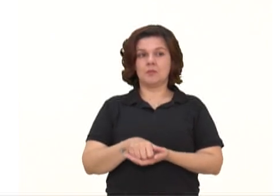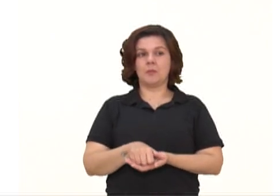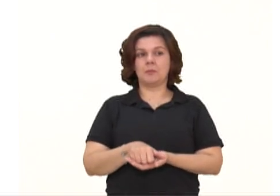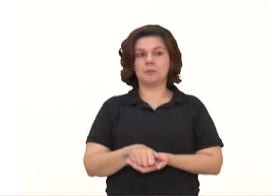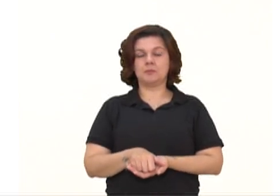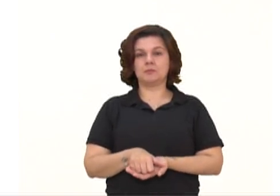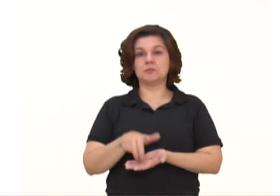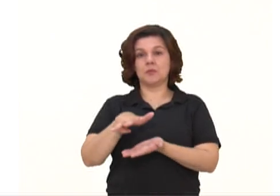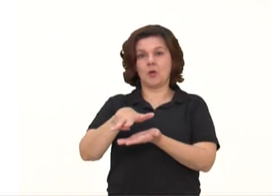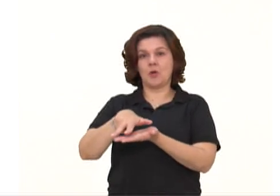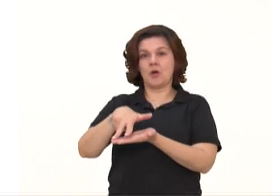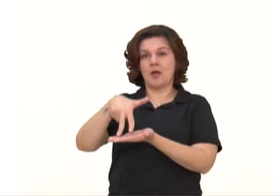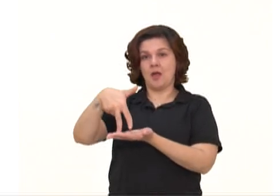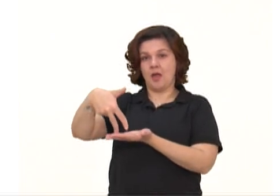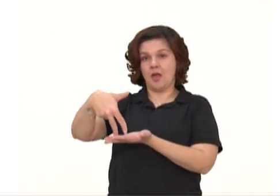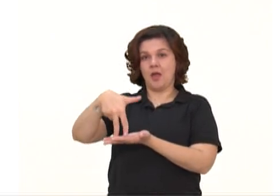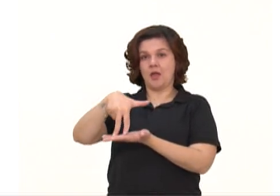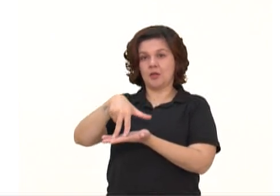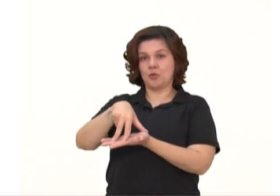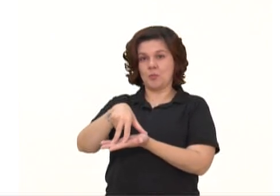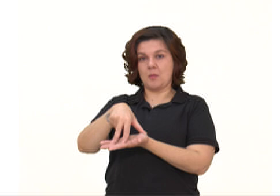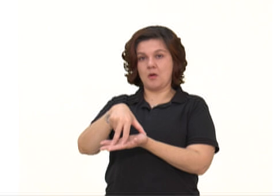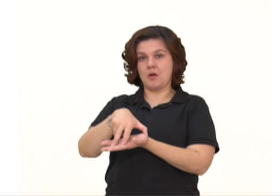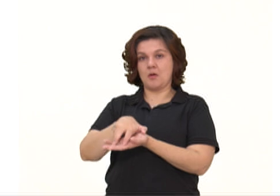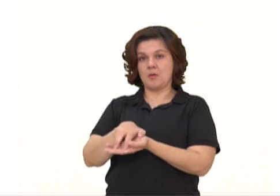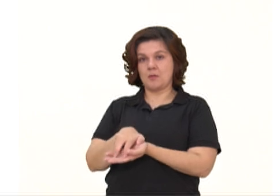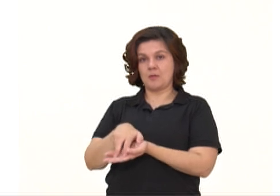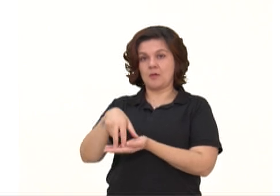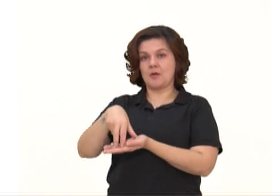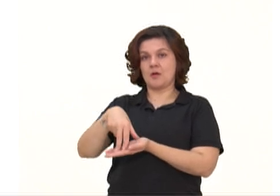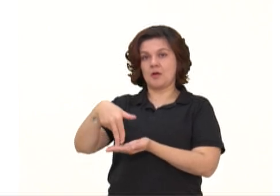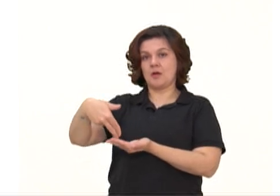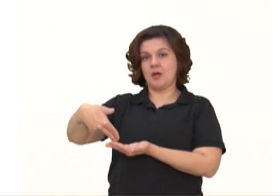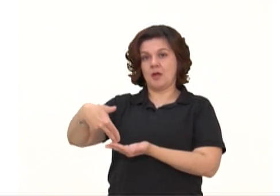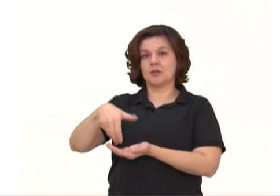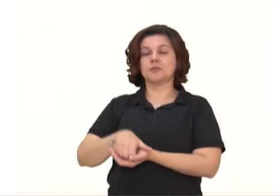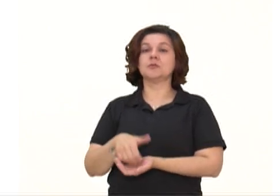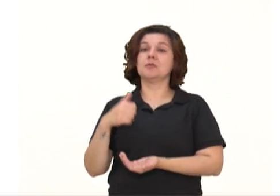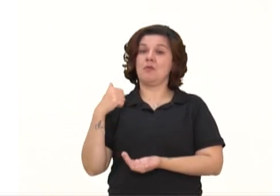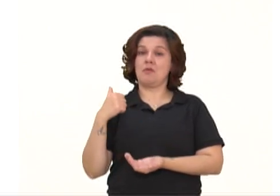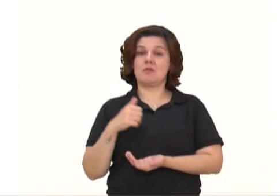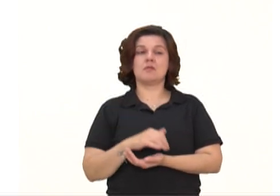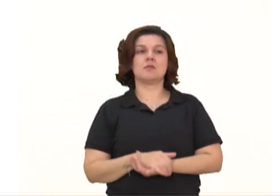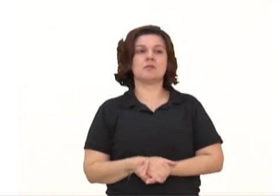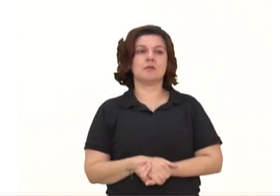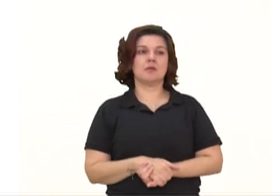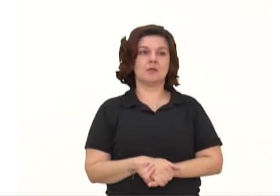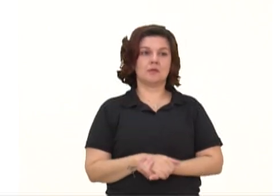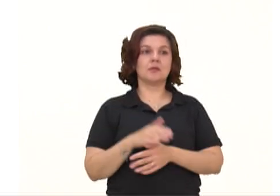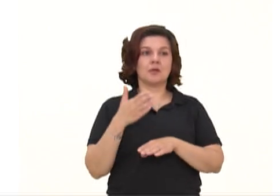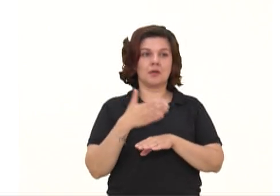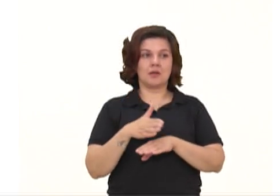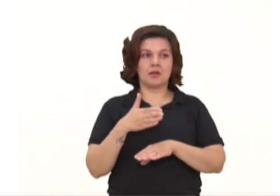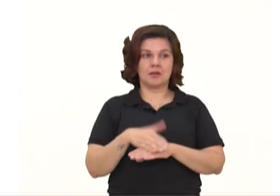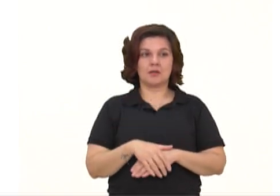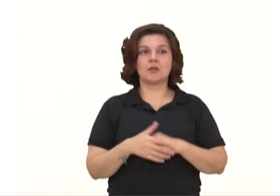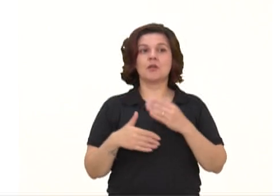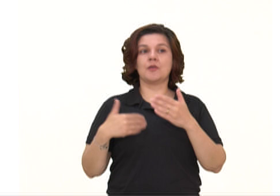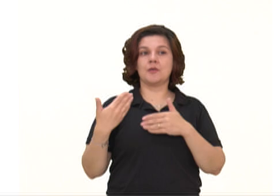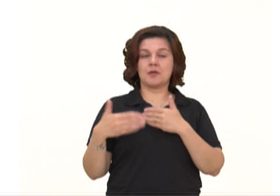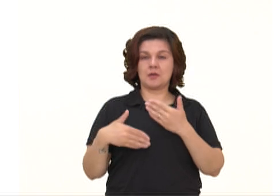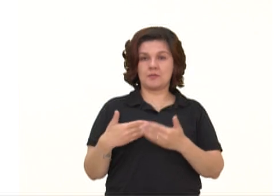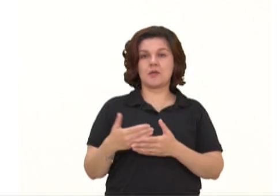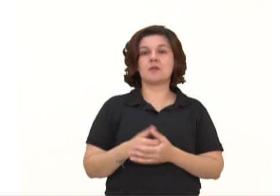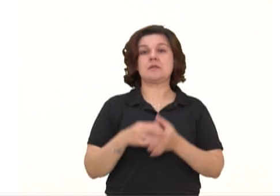reto, desce, coloca as palmas no chão, sobe, corpo reto. Então aqui vocês vão ter aí um tempinho ali para estarem vendo ali na GIF exatamente o